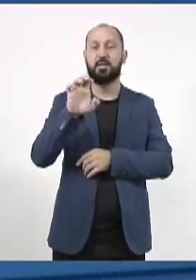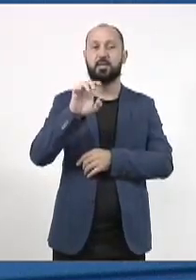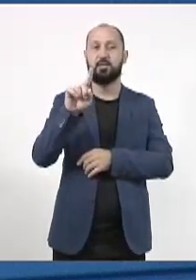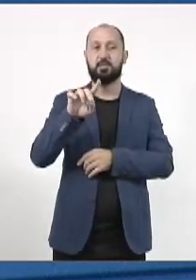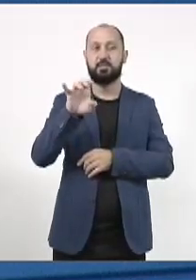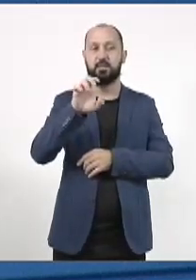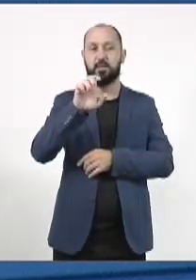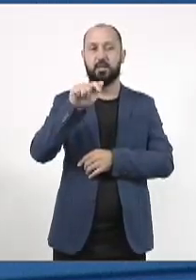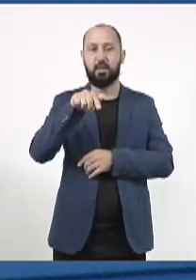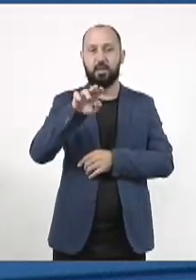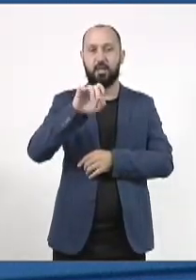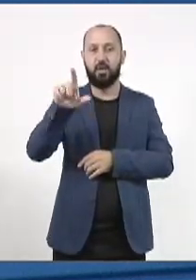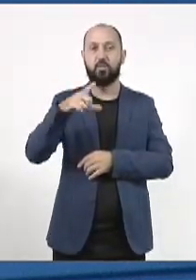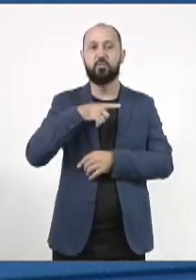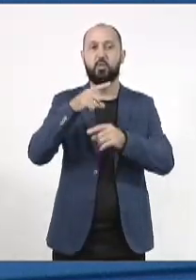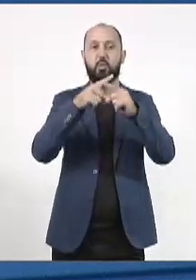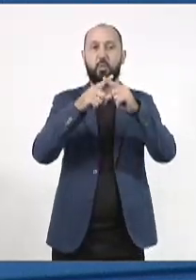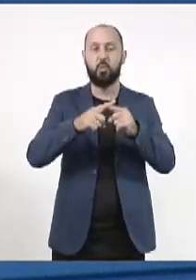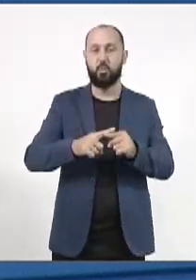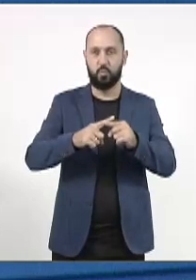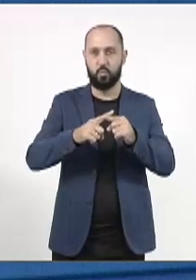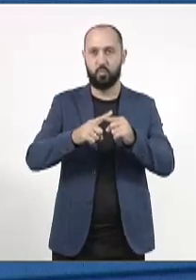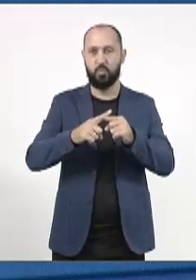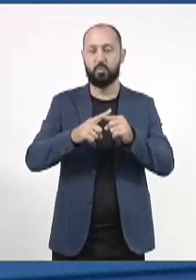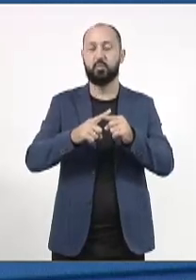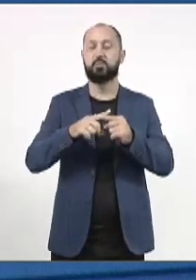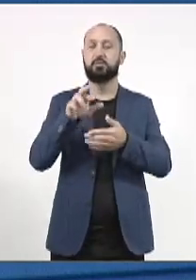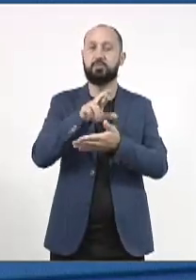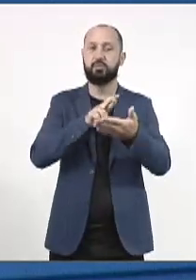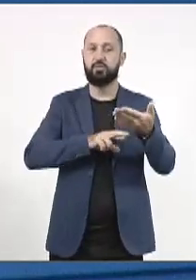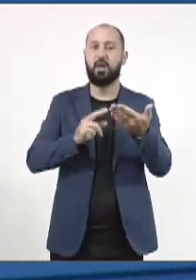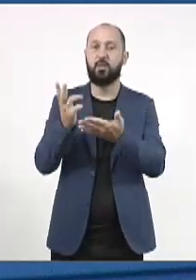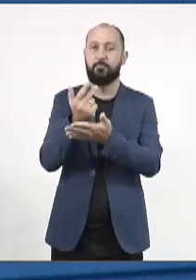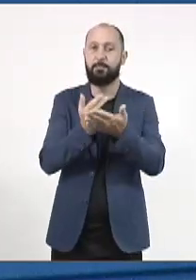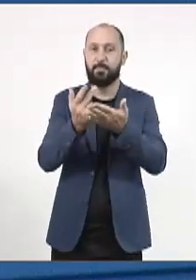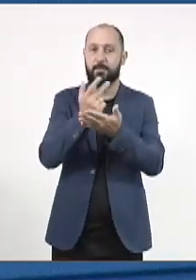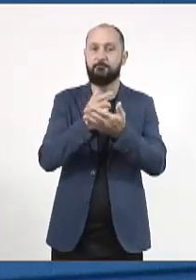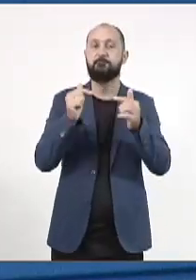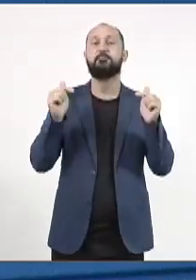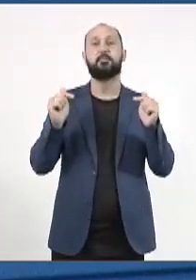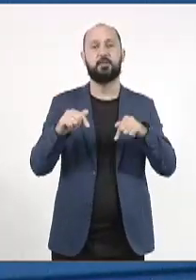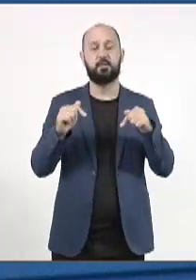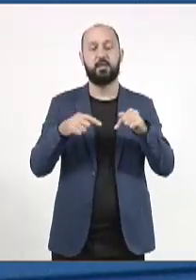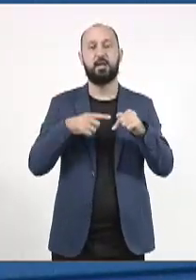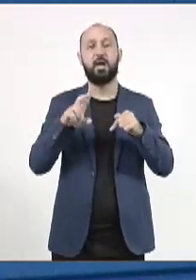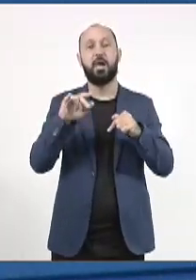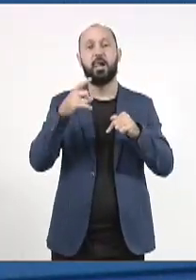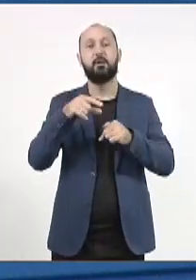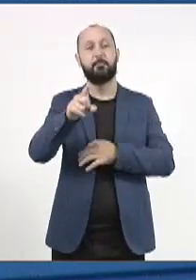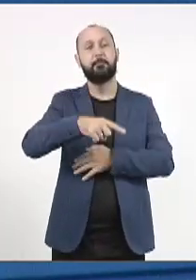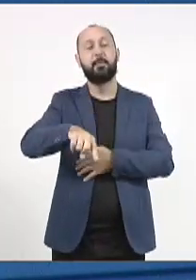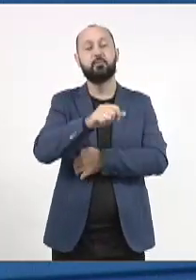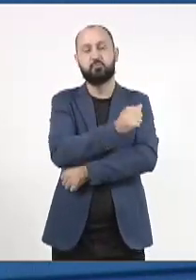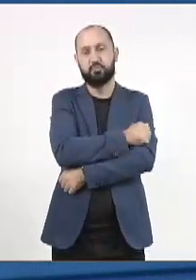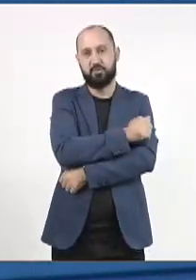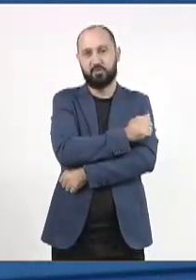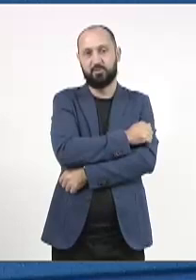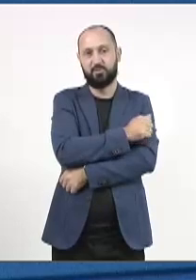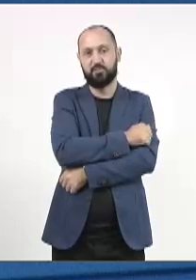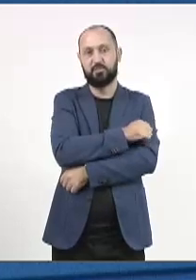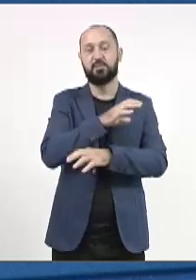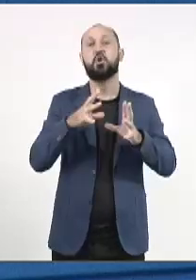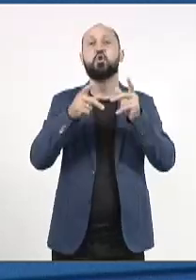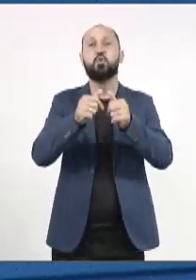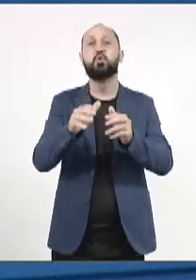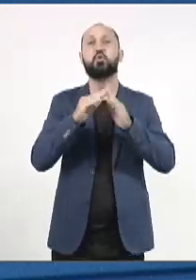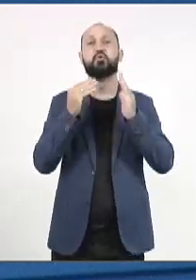que nós temos um concurso de redação e desenho em andamento desta casa, que são para os nossos alunos de todas